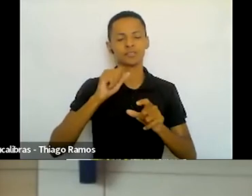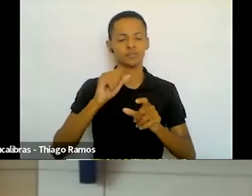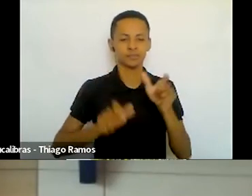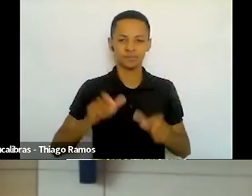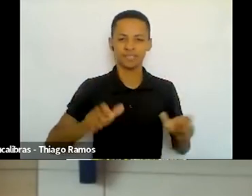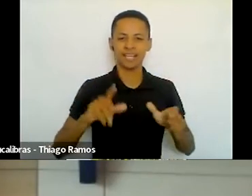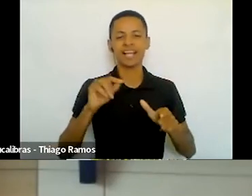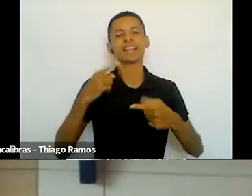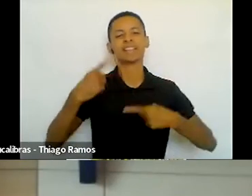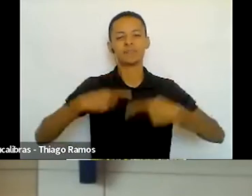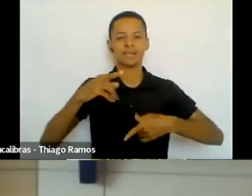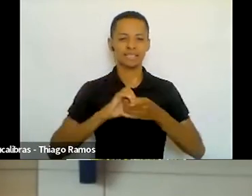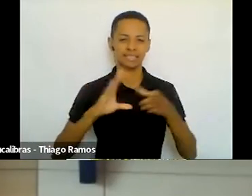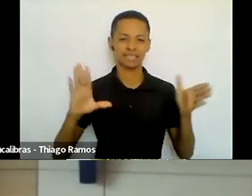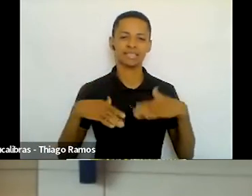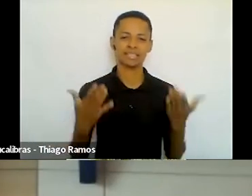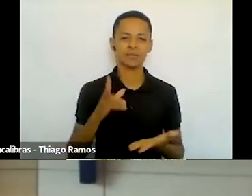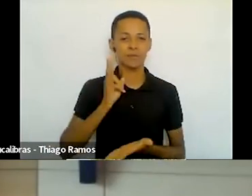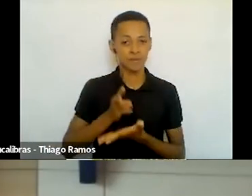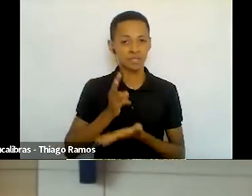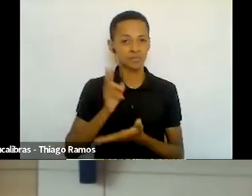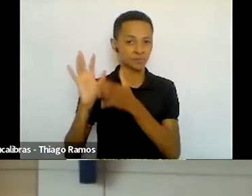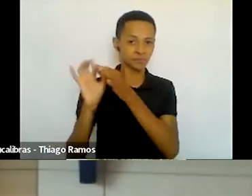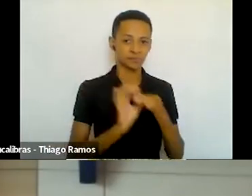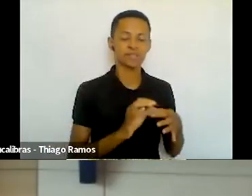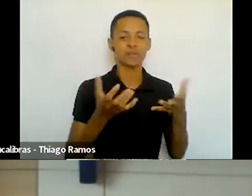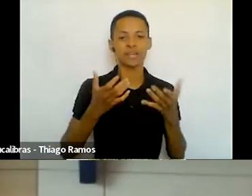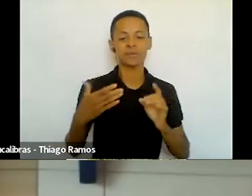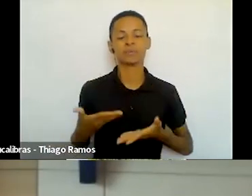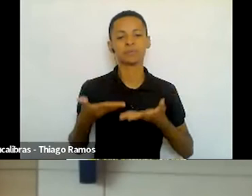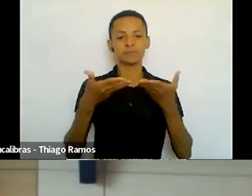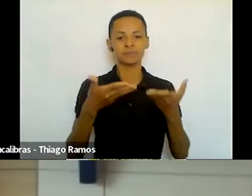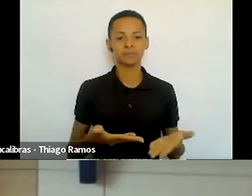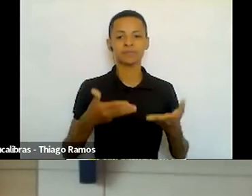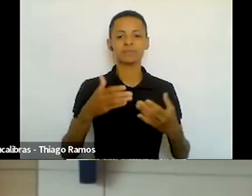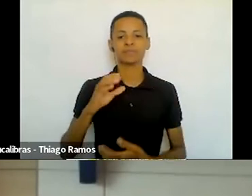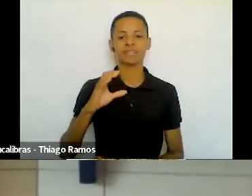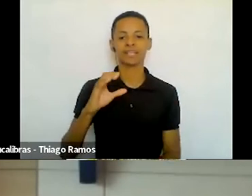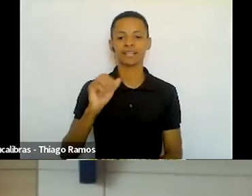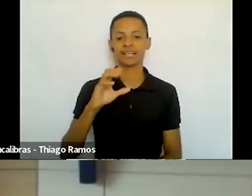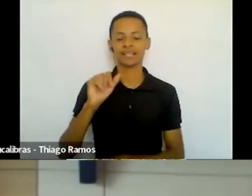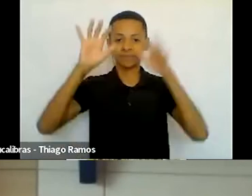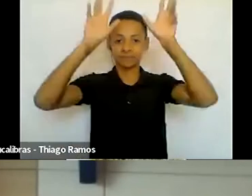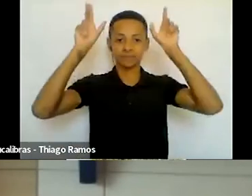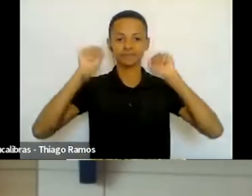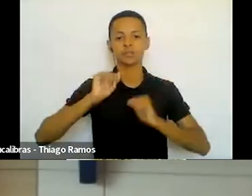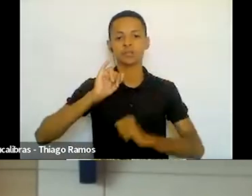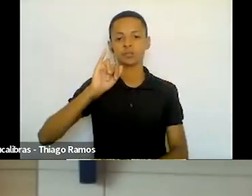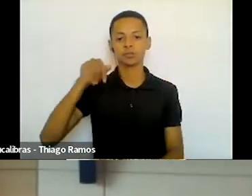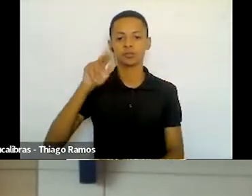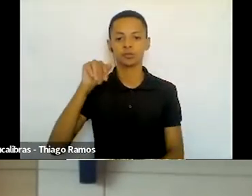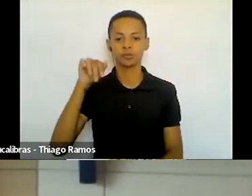democrático. E, nesse sentido, gostaria de dar a palavra agora para a Cacique Juma, que